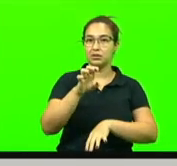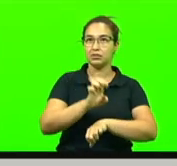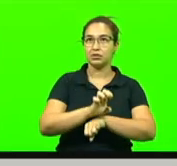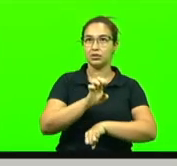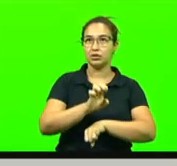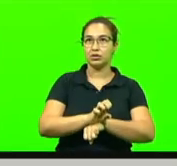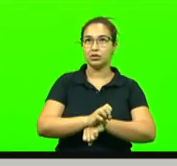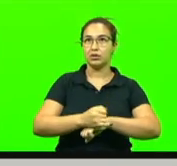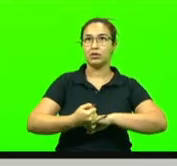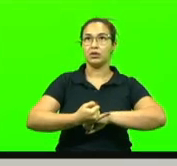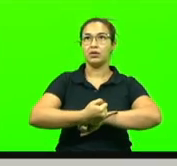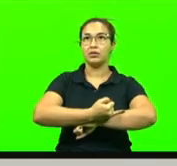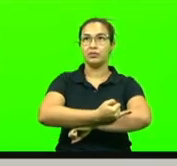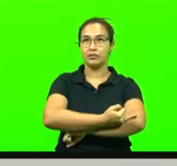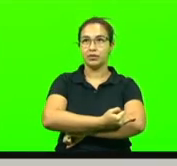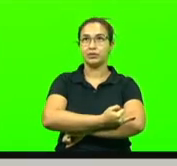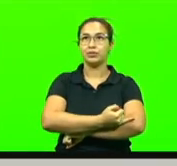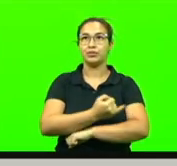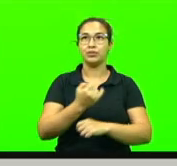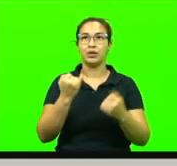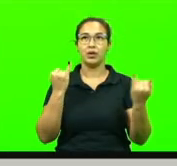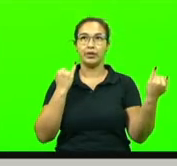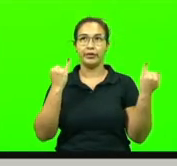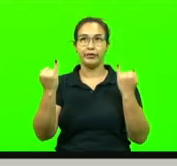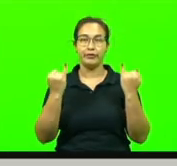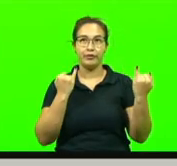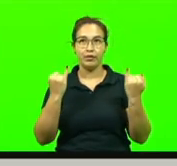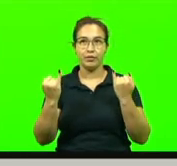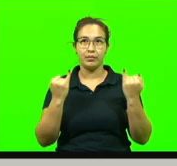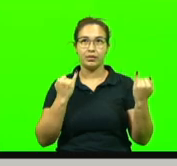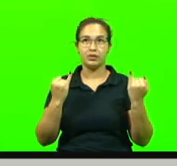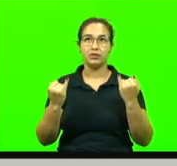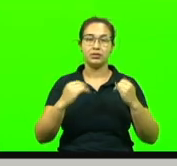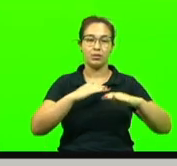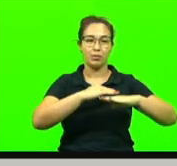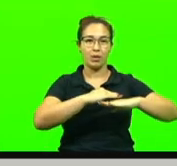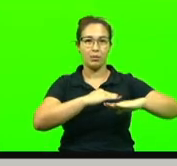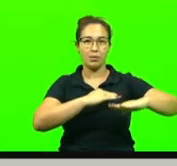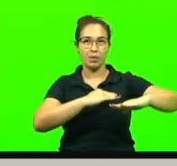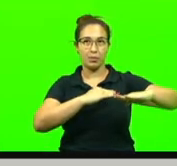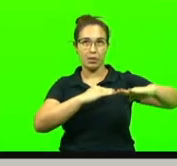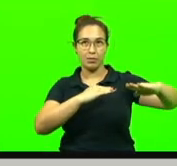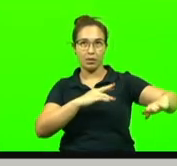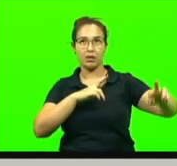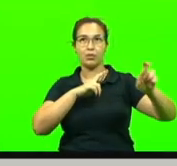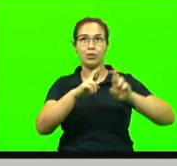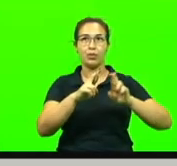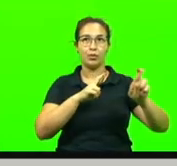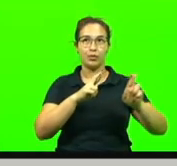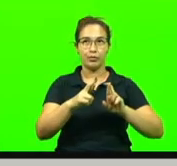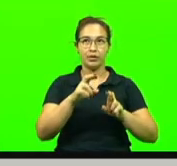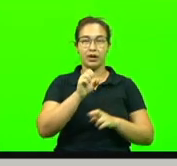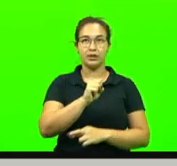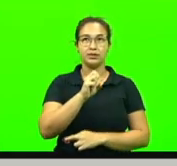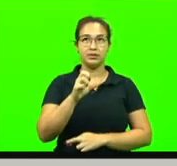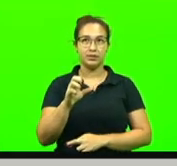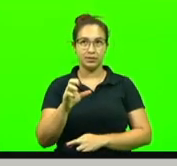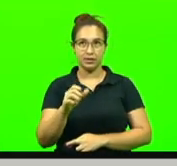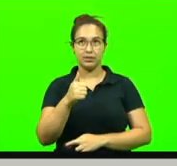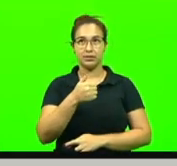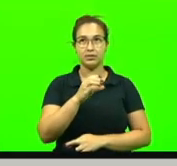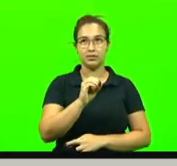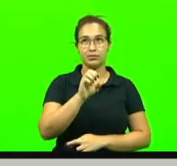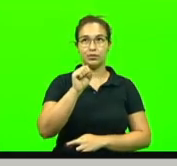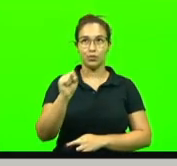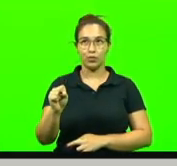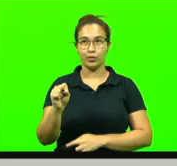da Infraestrutura informações acerca da pavimentação da rodovia SC 108 entre